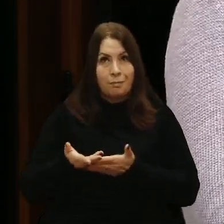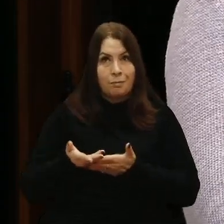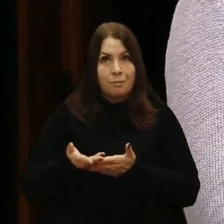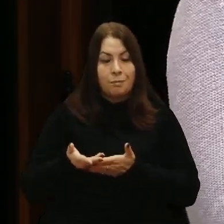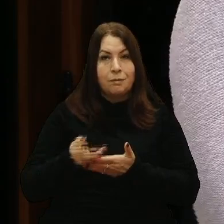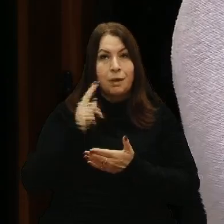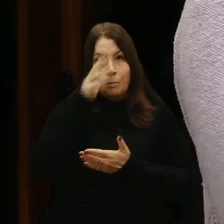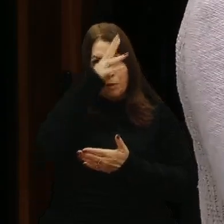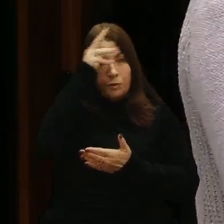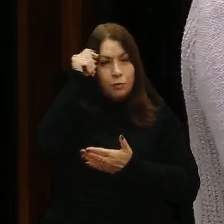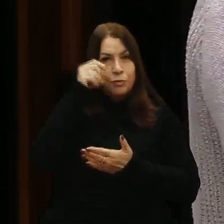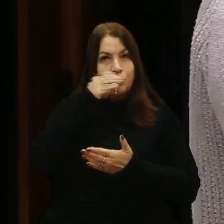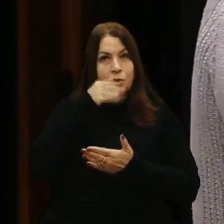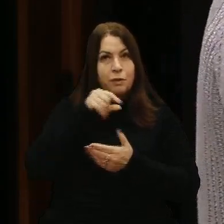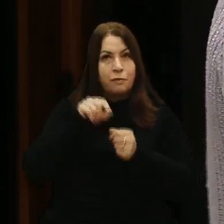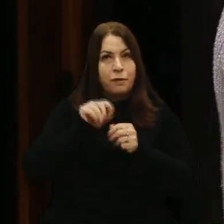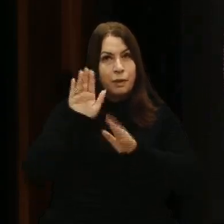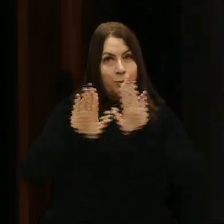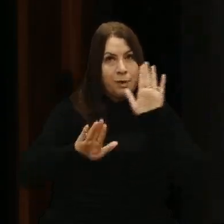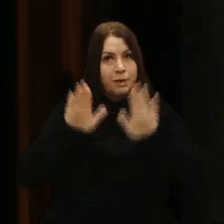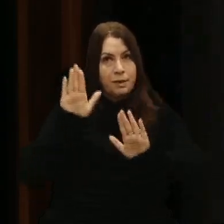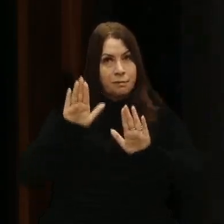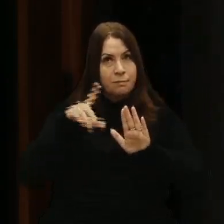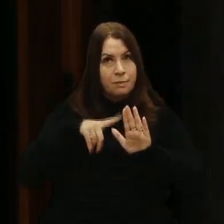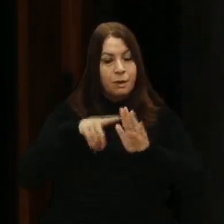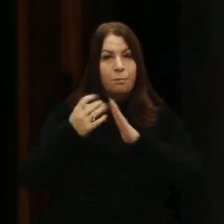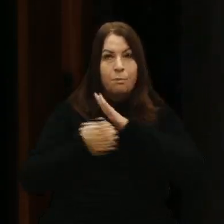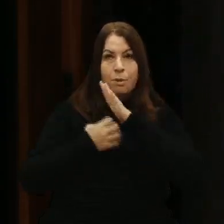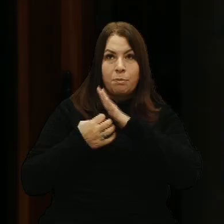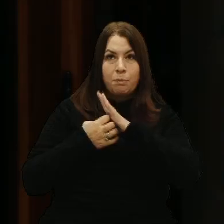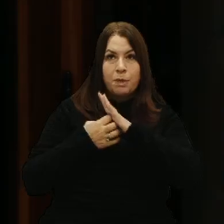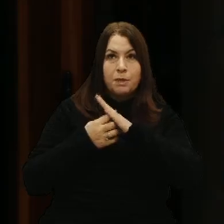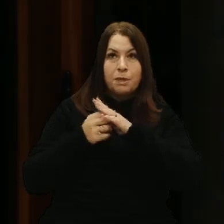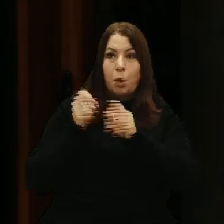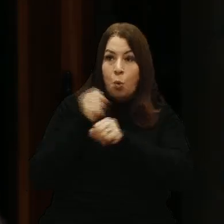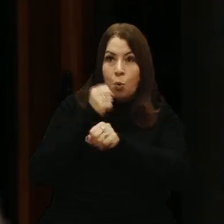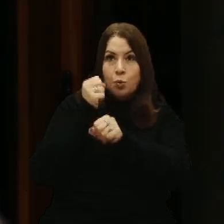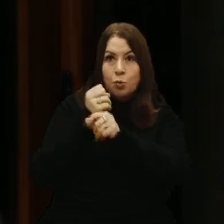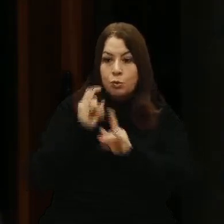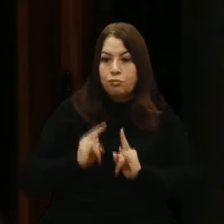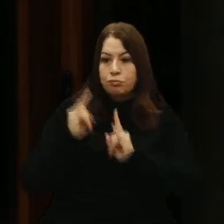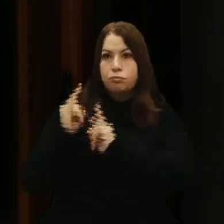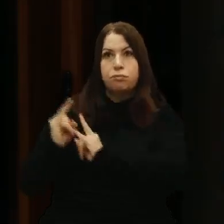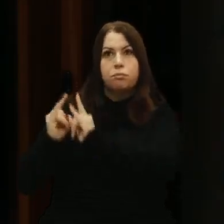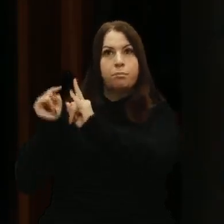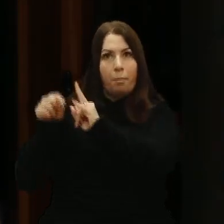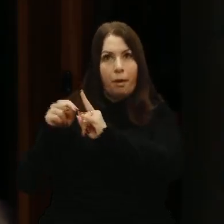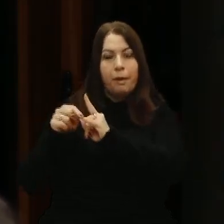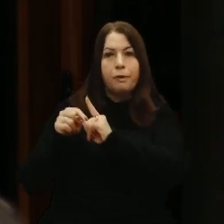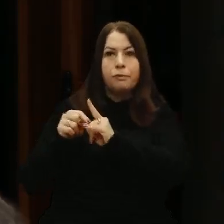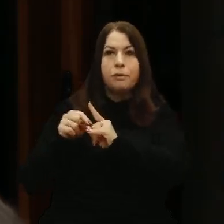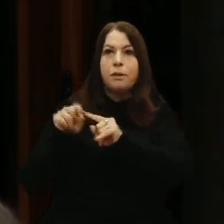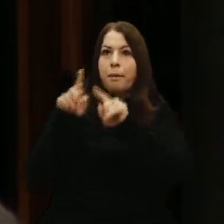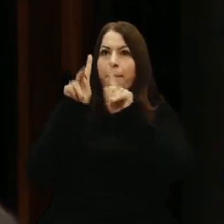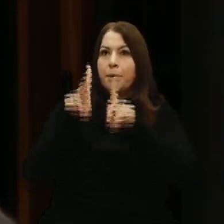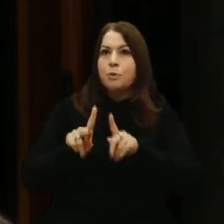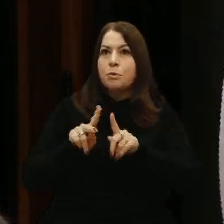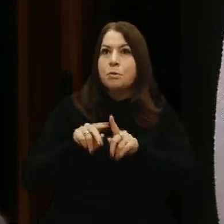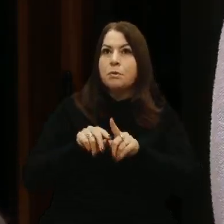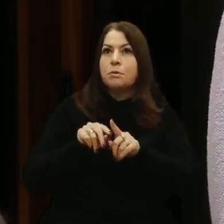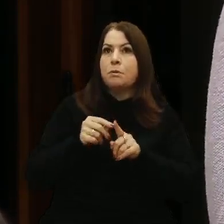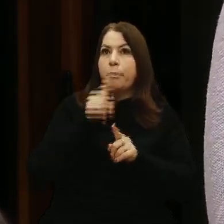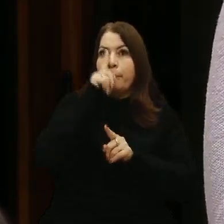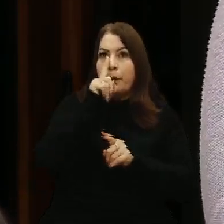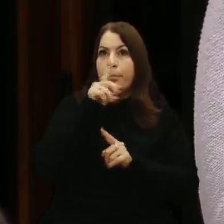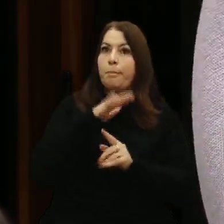a Prefeitura de Caxias faz uma licitação, tem uma empresa construindo um conjunto habitacional com os trabalhadores com risco de